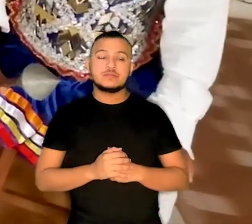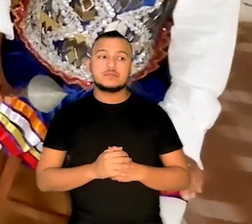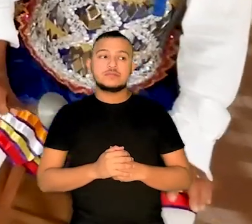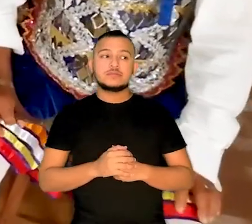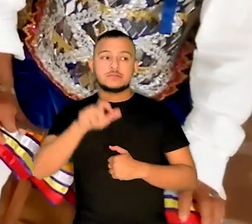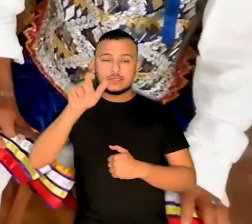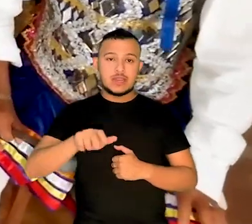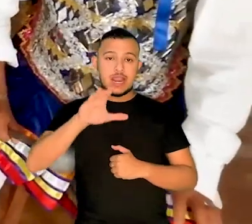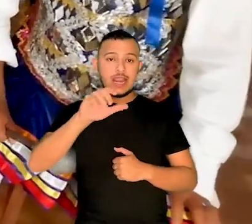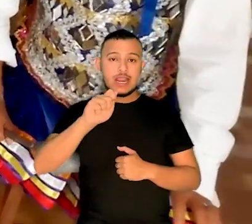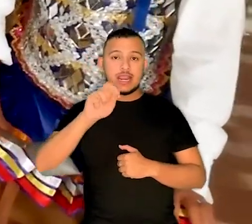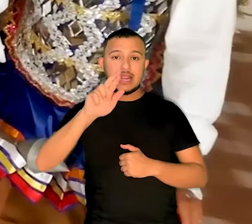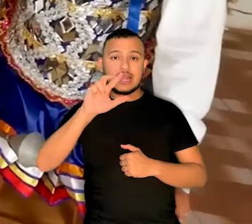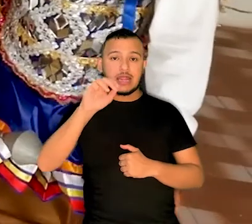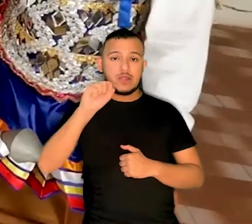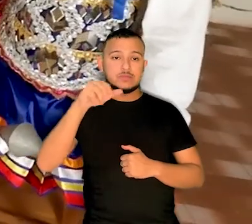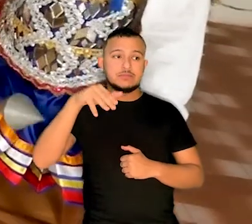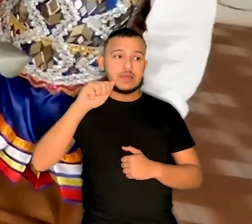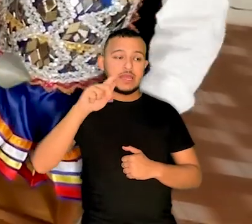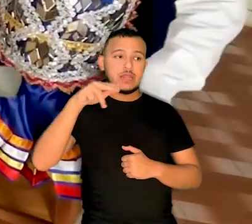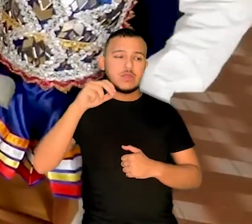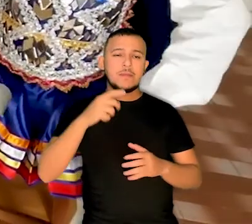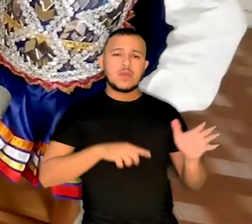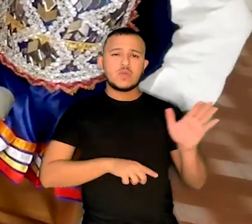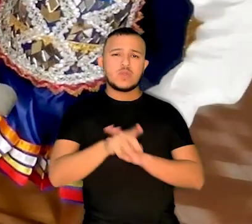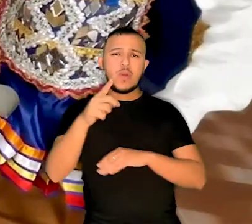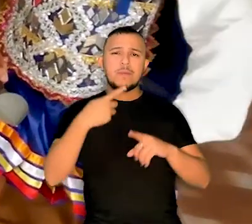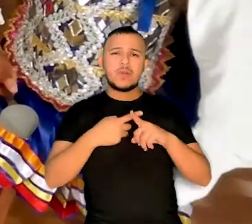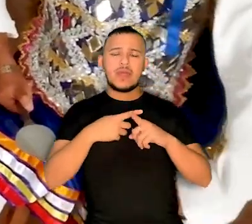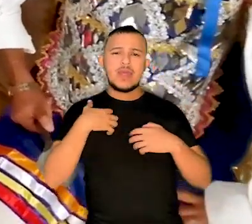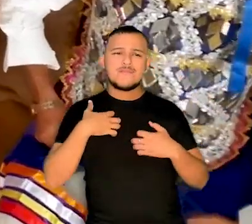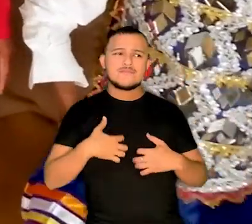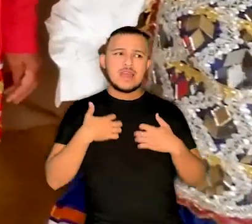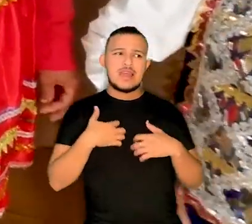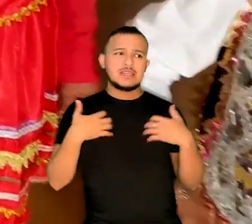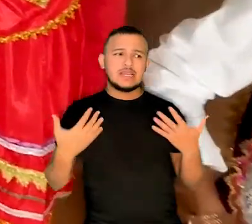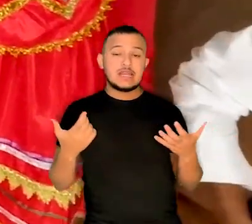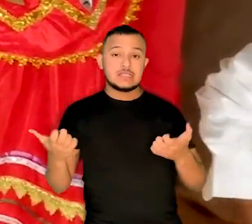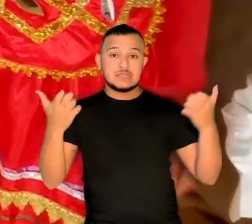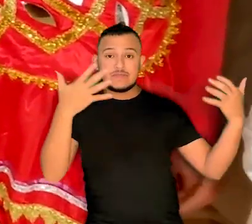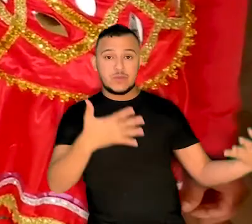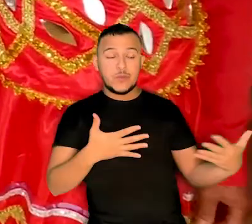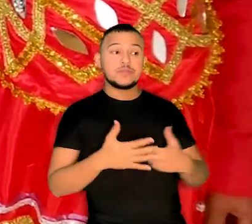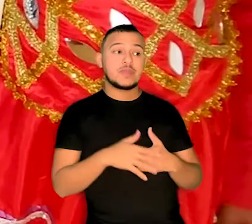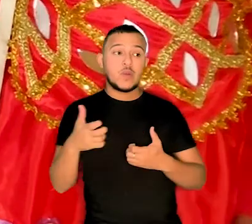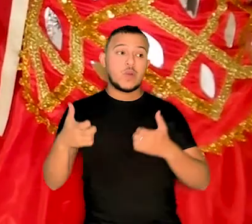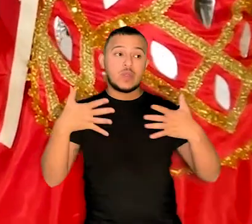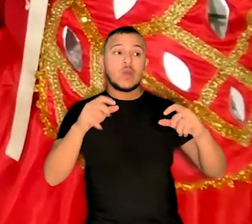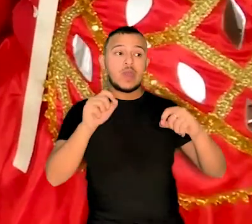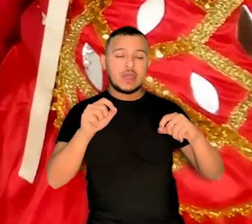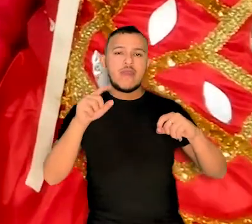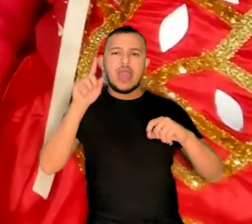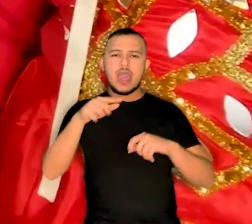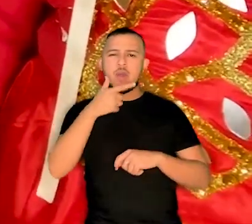Carlos Magno perguntou quem tanto o insultava, que tão rebelde falava Ricardo. Aí ele explicou. Disse: esse que chegou